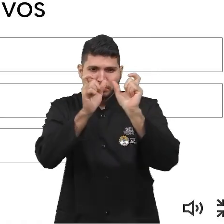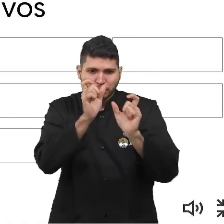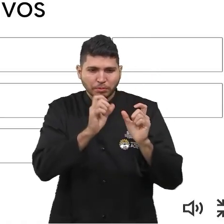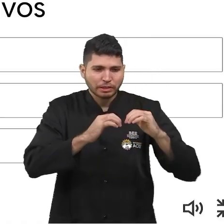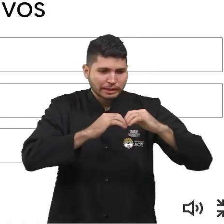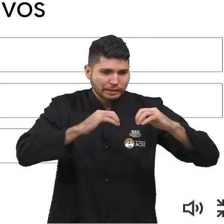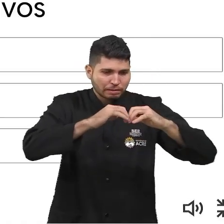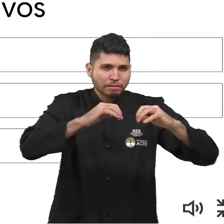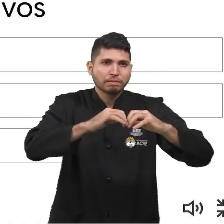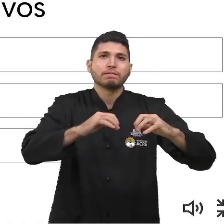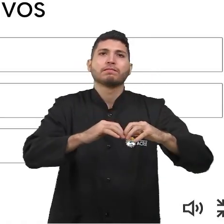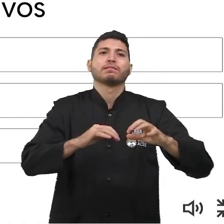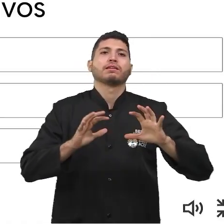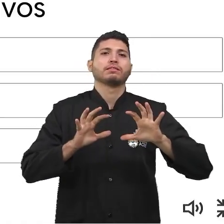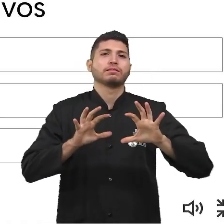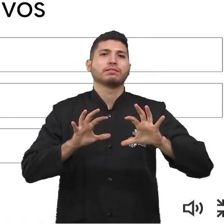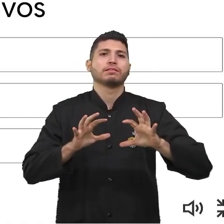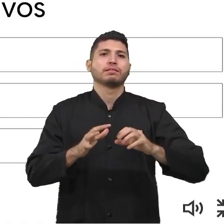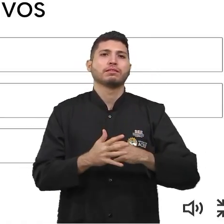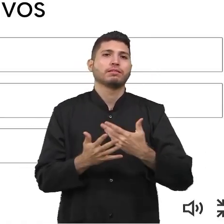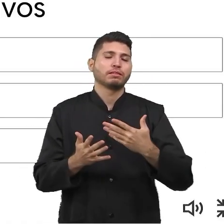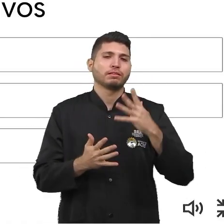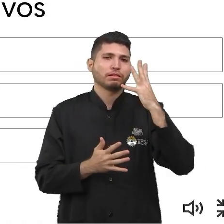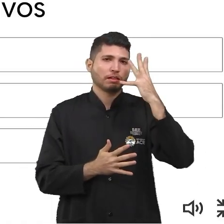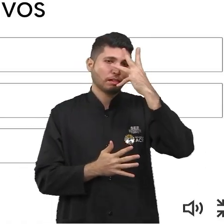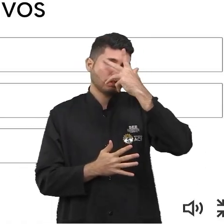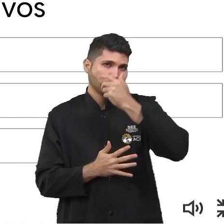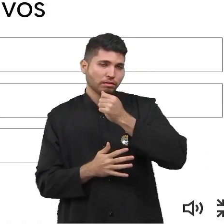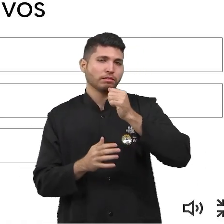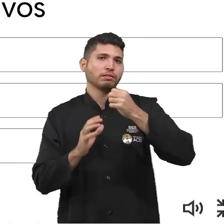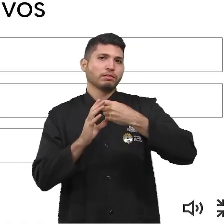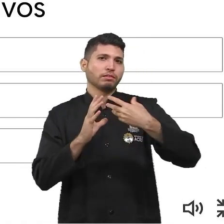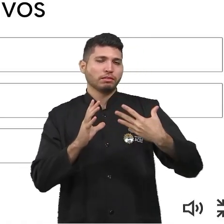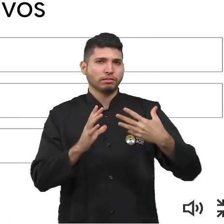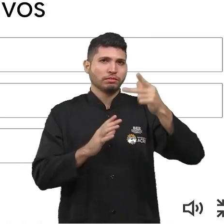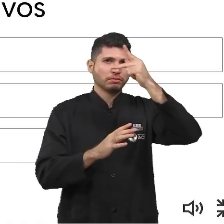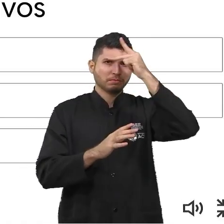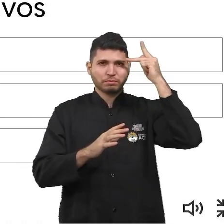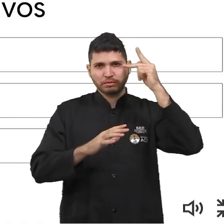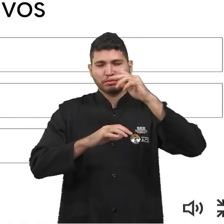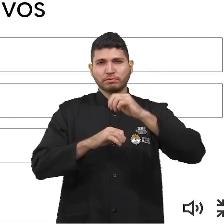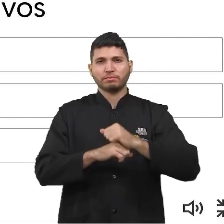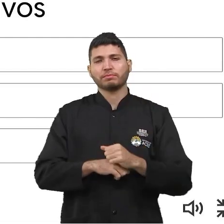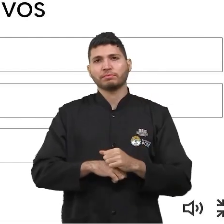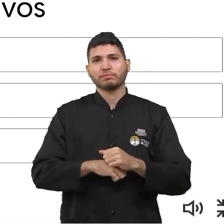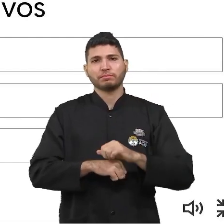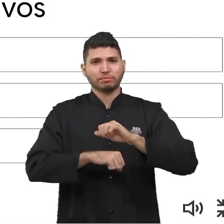ó, linda. Linda é um adjetivo, porque caracteriza pessoas, personas lindas.